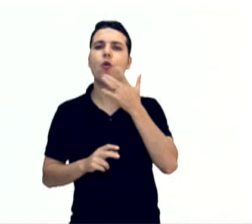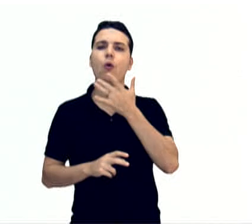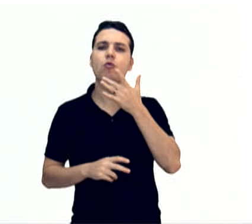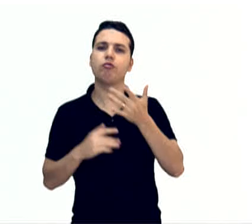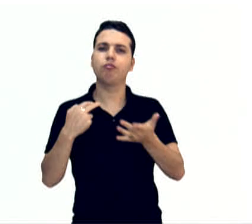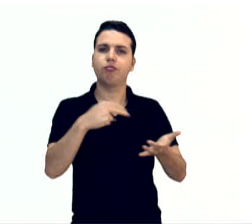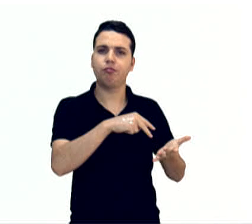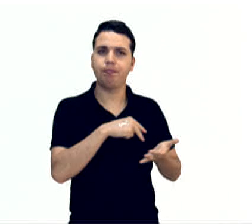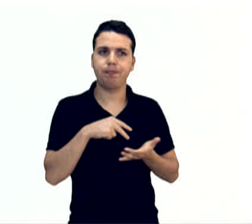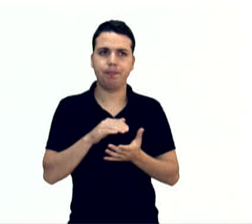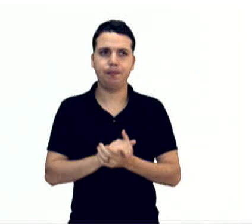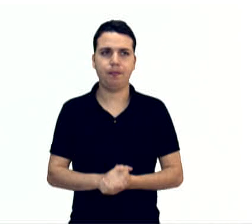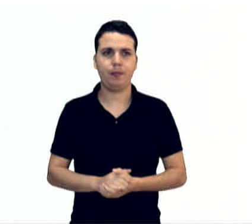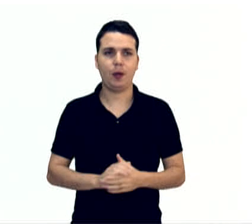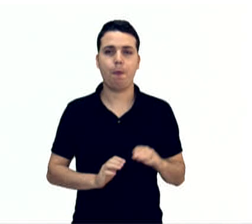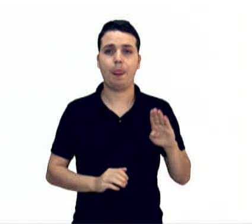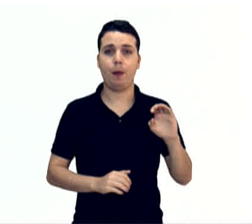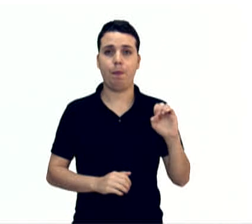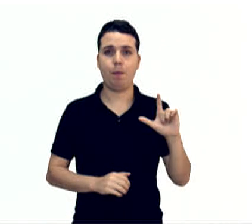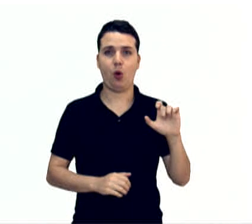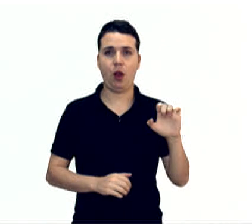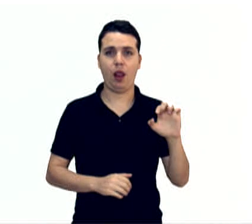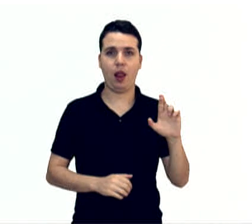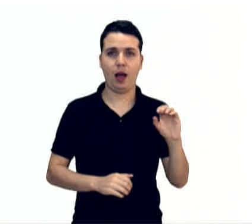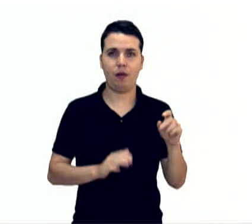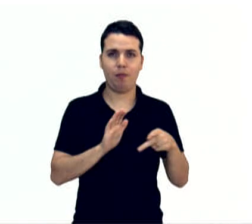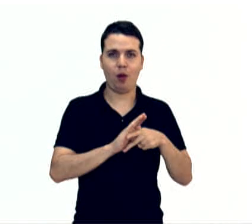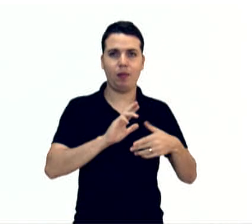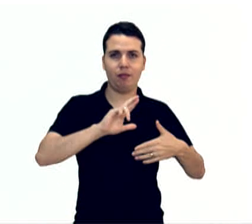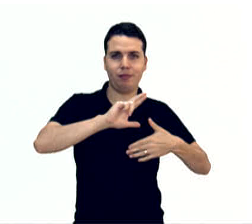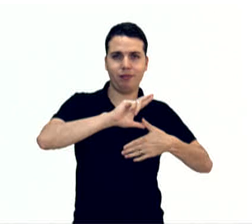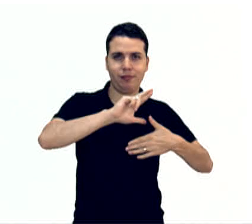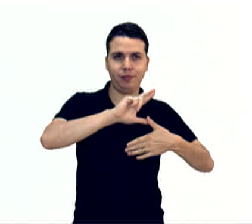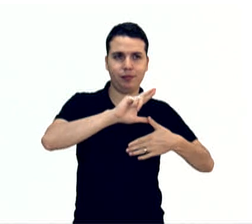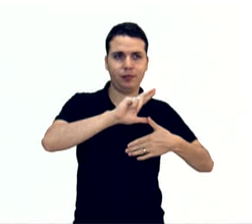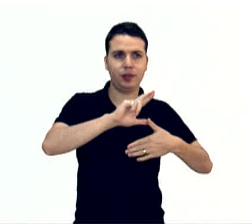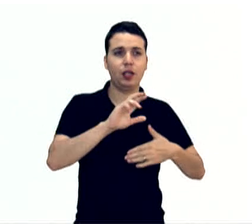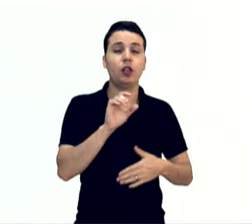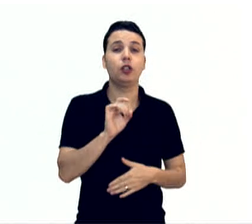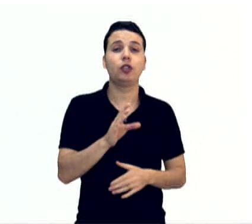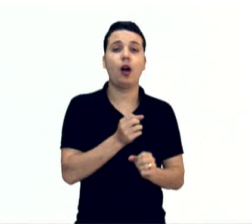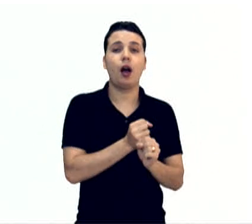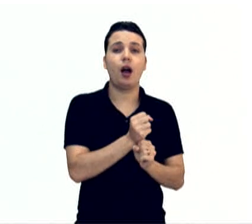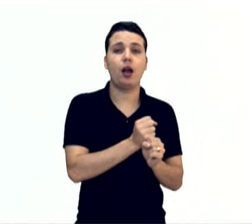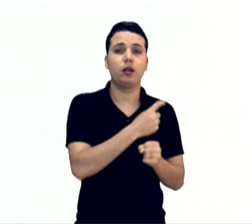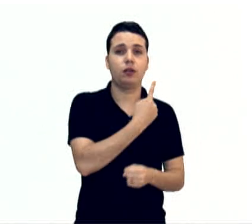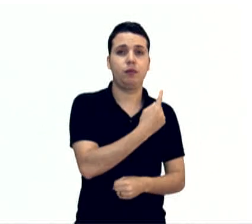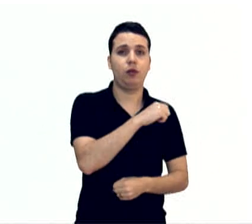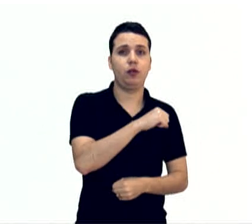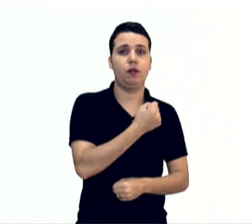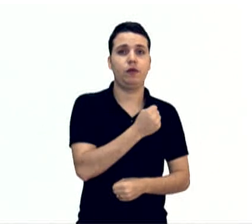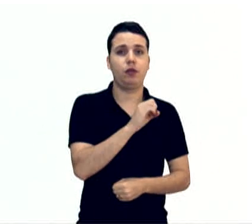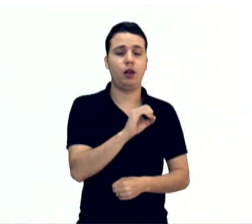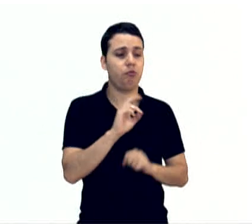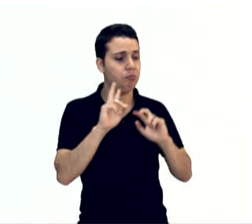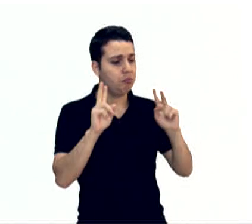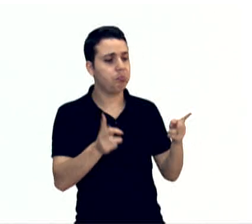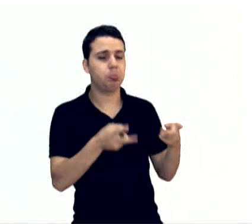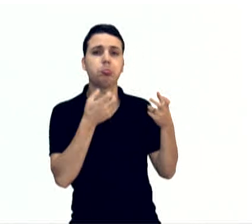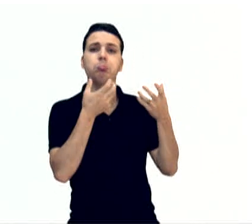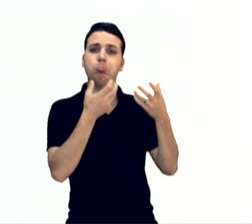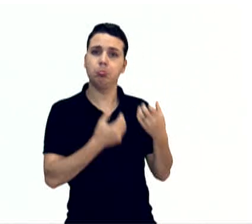chamado bolero, ritmo latino-americano, apenas nos anos 80 teve o seu reconhecimento e foi